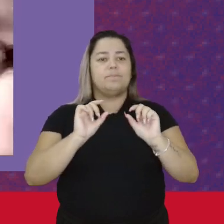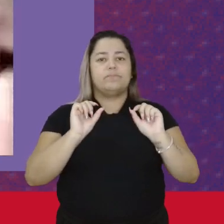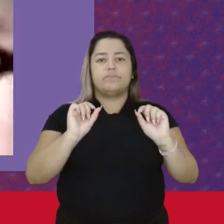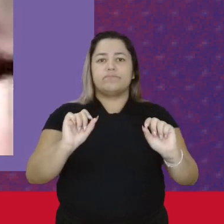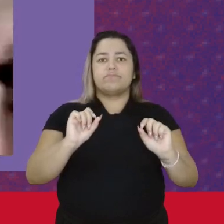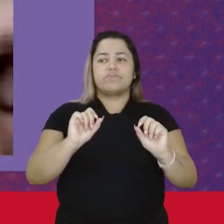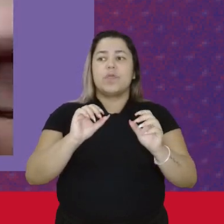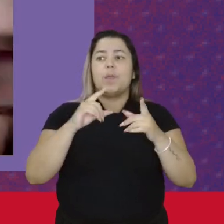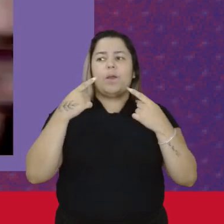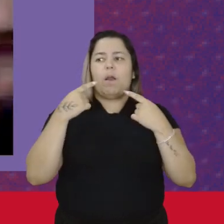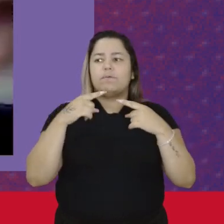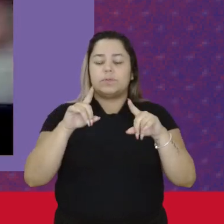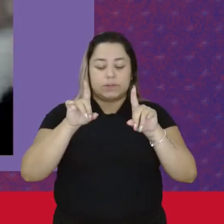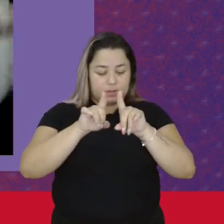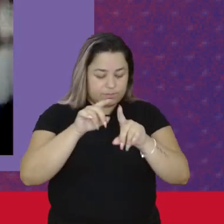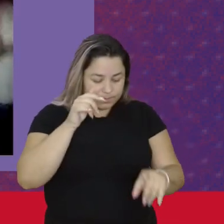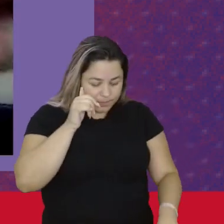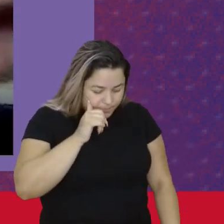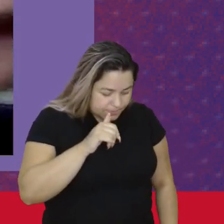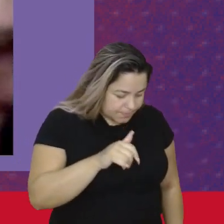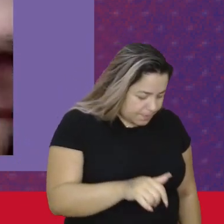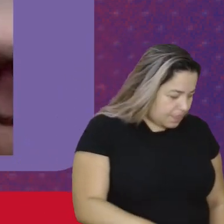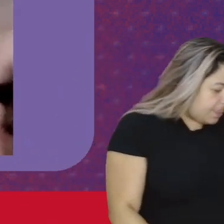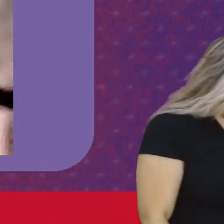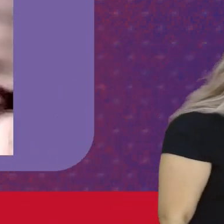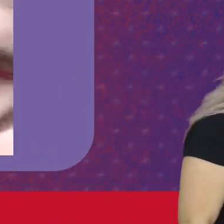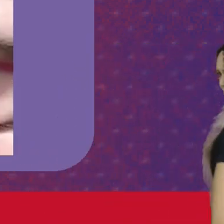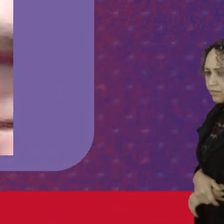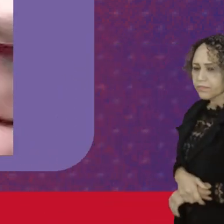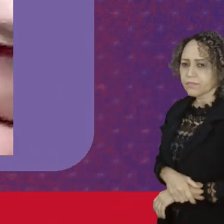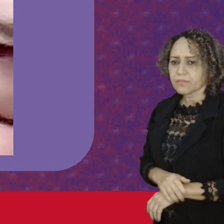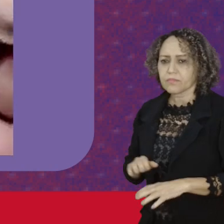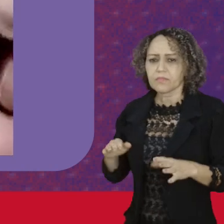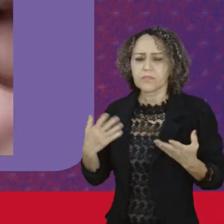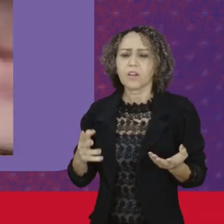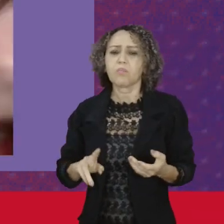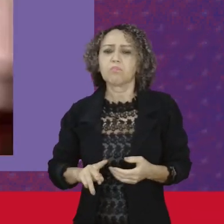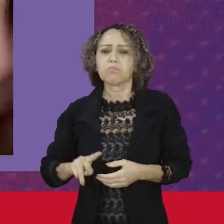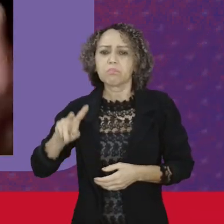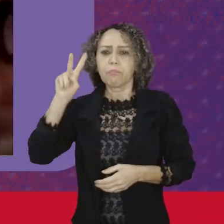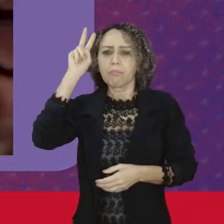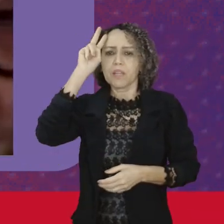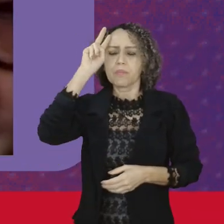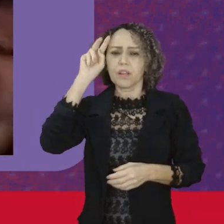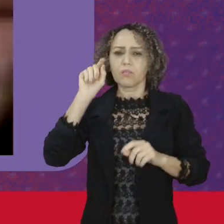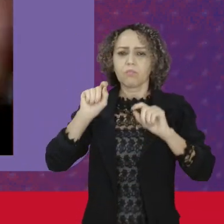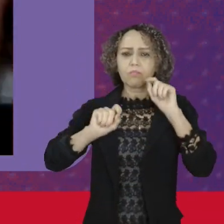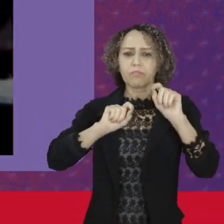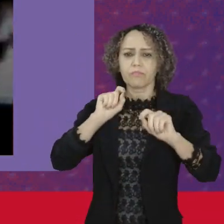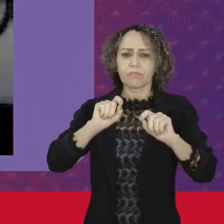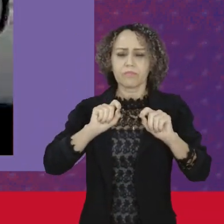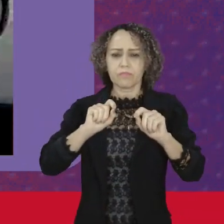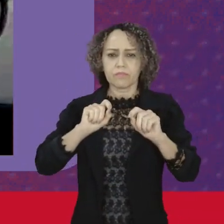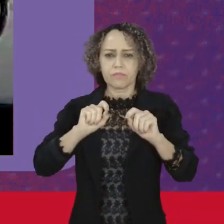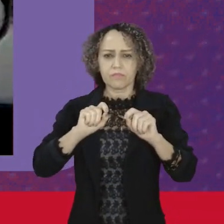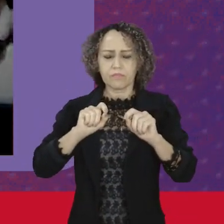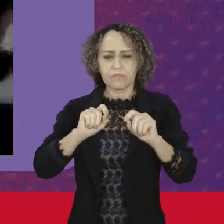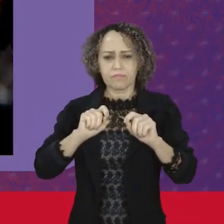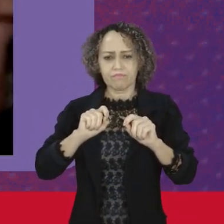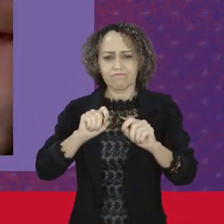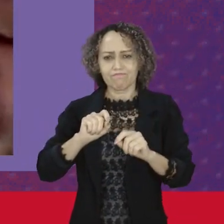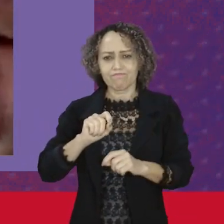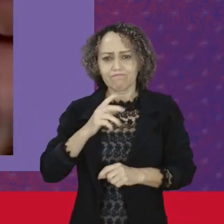e de ofensa que essa mulher passou. Então é só lembrar, então, e eu acho